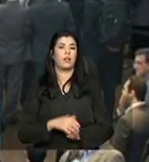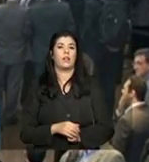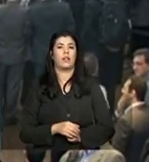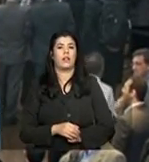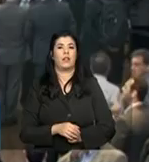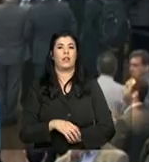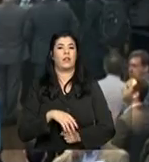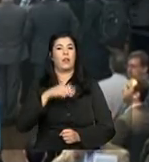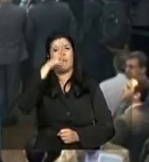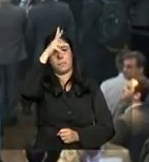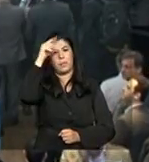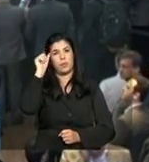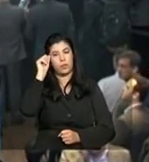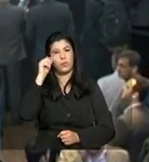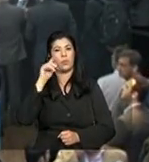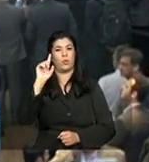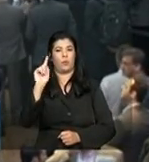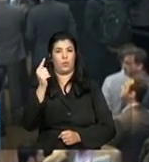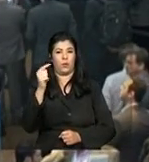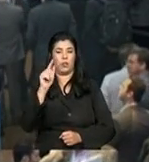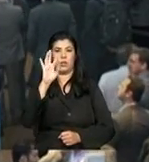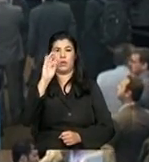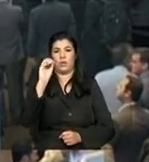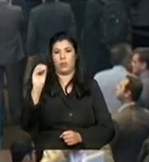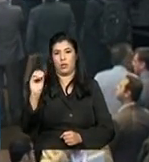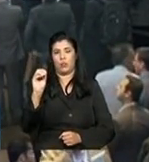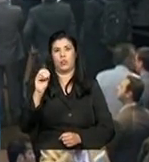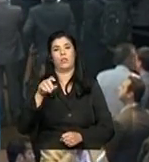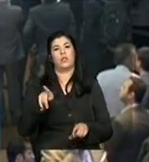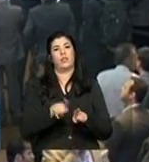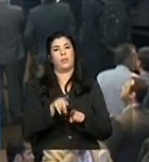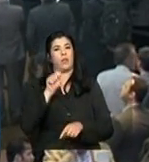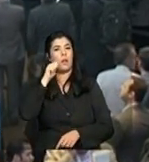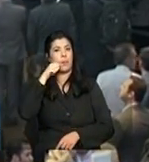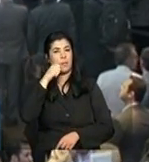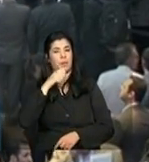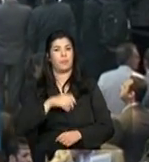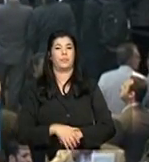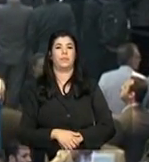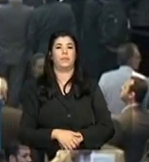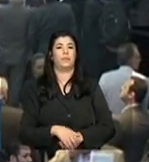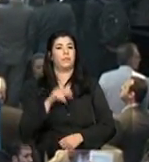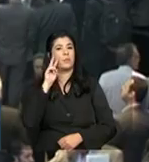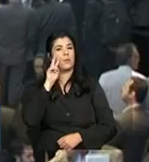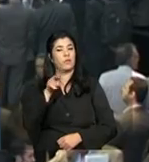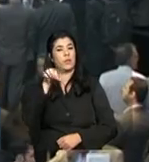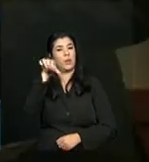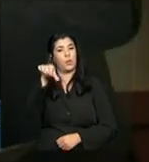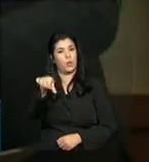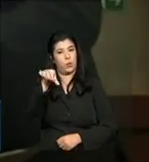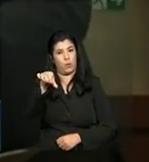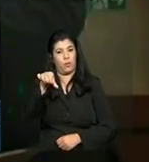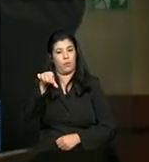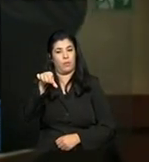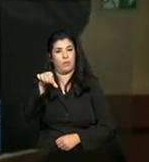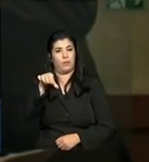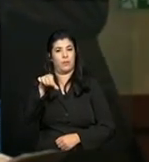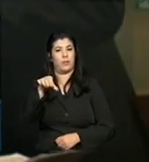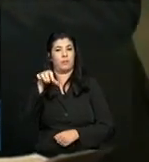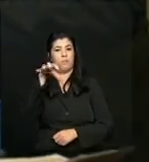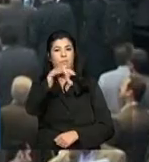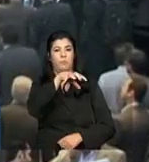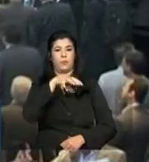Gerais, Mato Grosso do Sul, Goiás, Tocantins e Amapá. Portanto, são 9 lotes